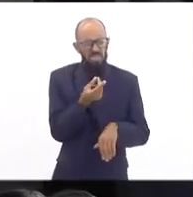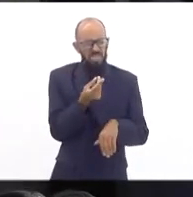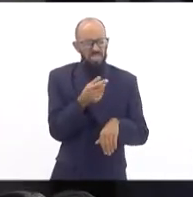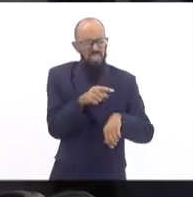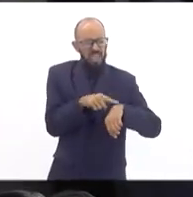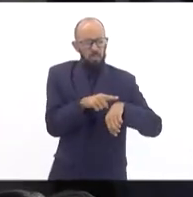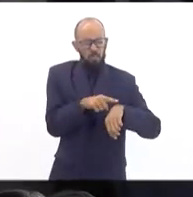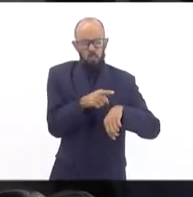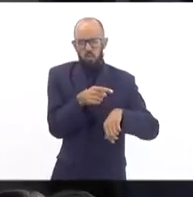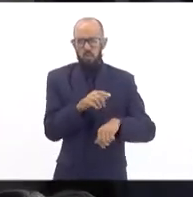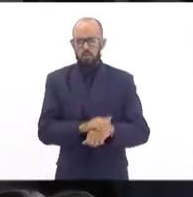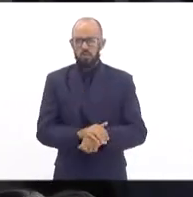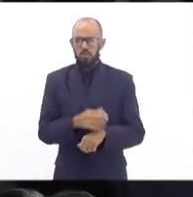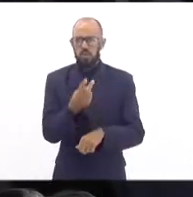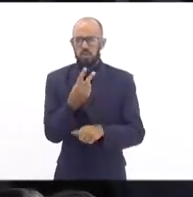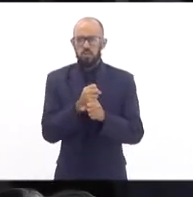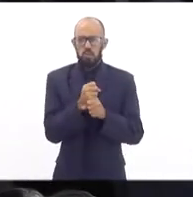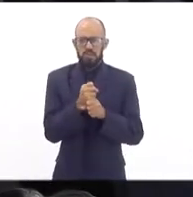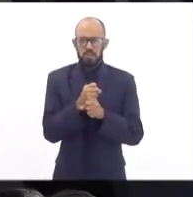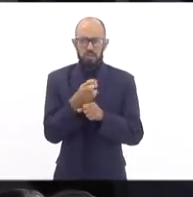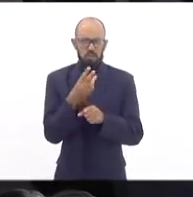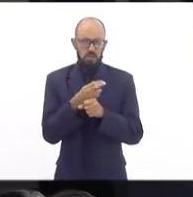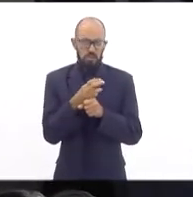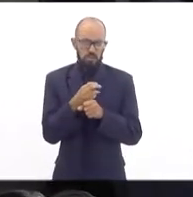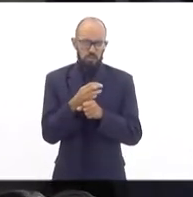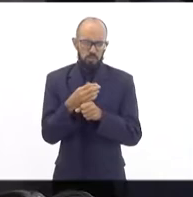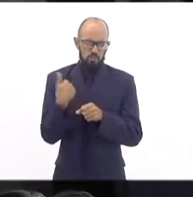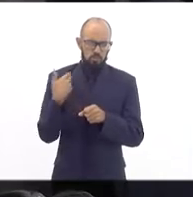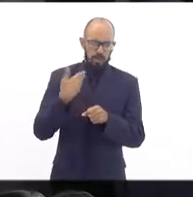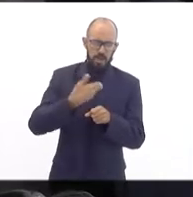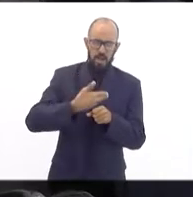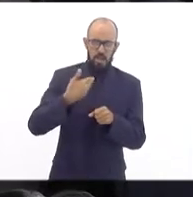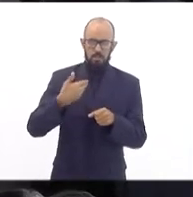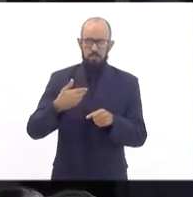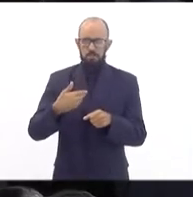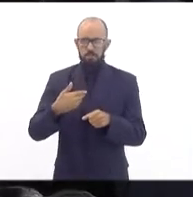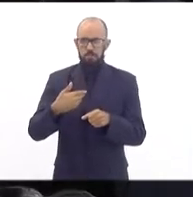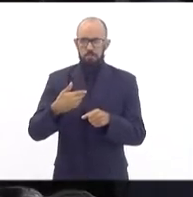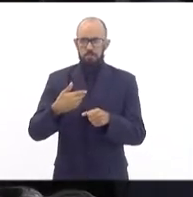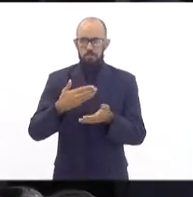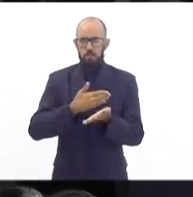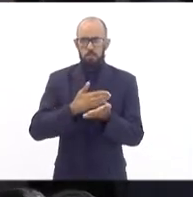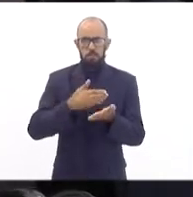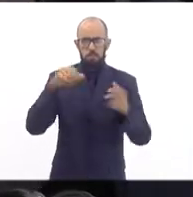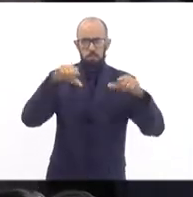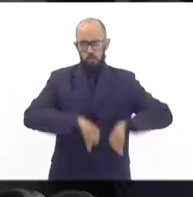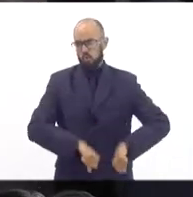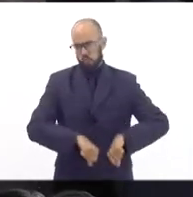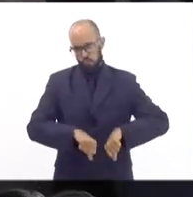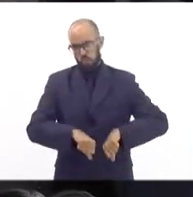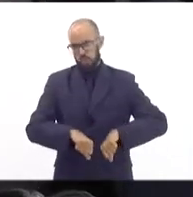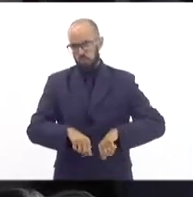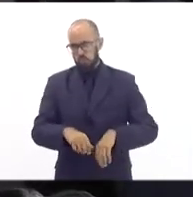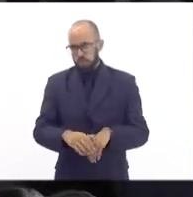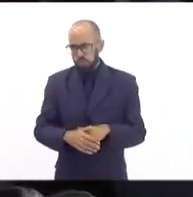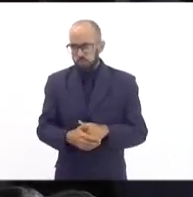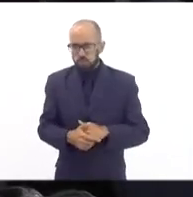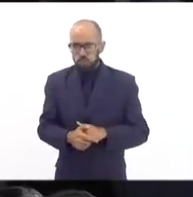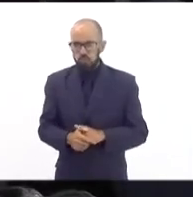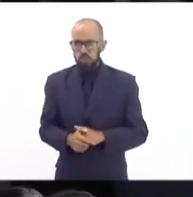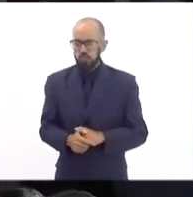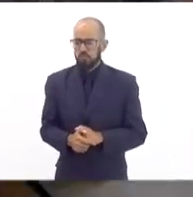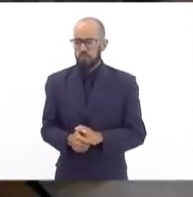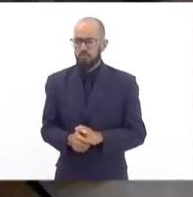um ano? 2, 3 anos para cá. Sei. Começou a piorar? Não, começou a piorar, não. Piorou. Piorou muito. Piorou. Você pode